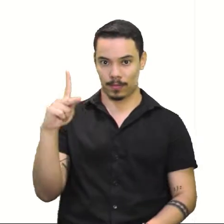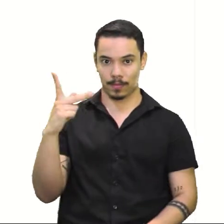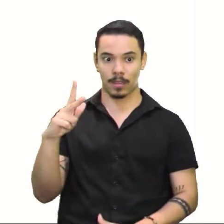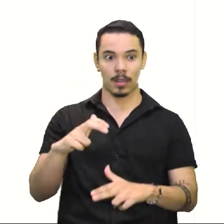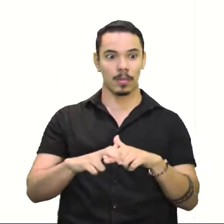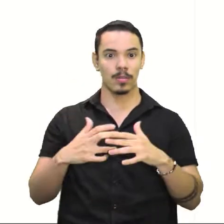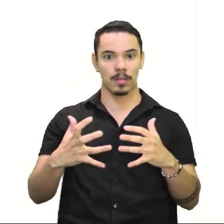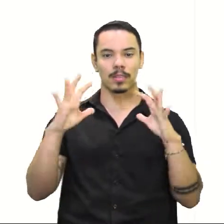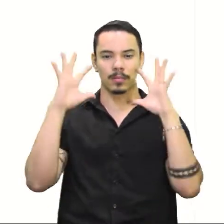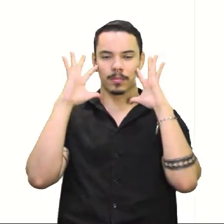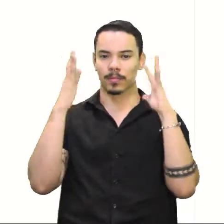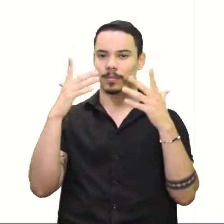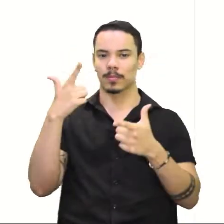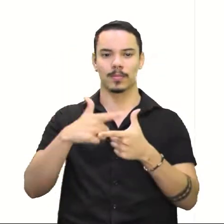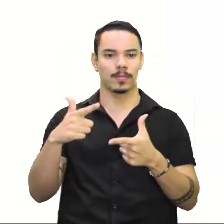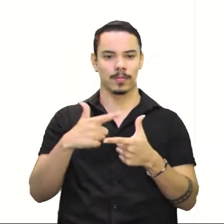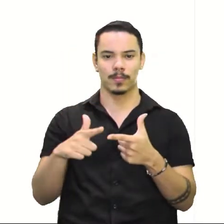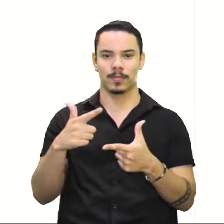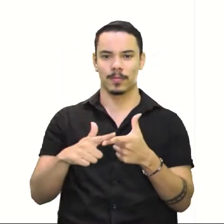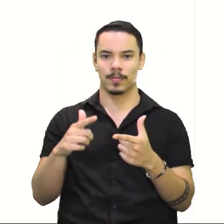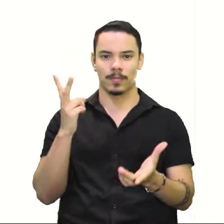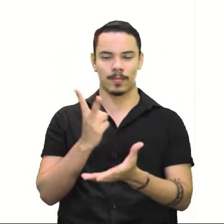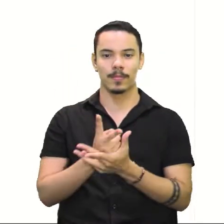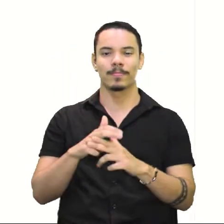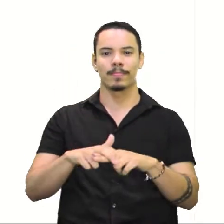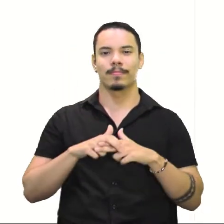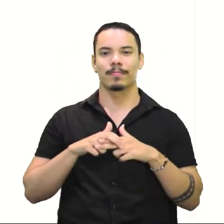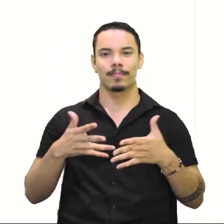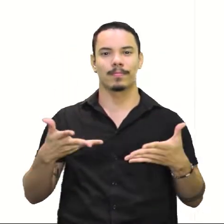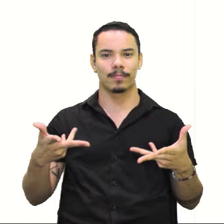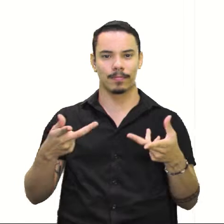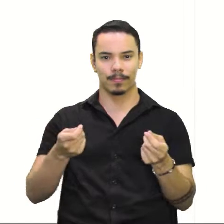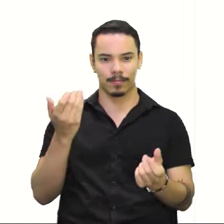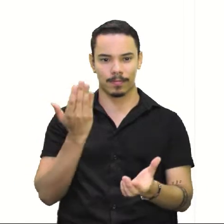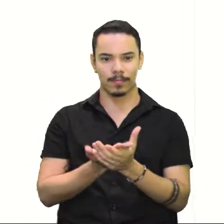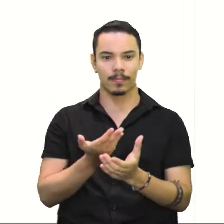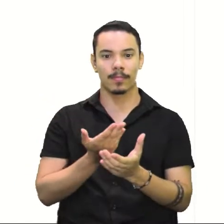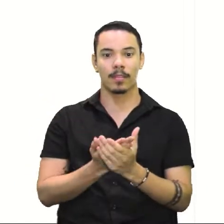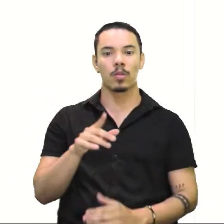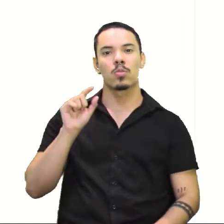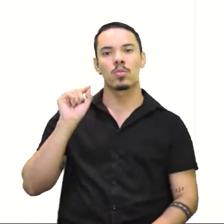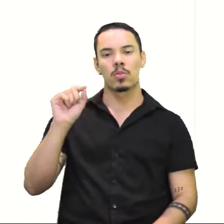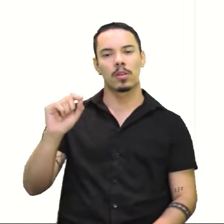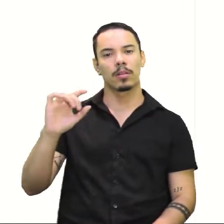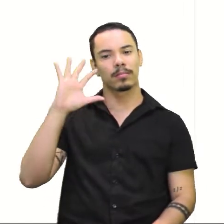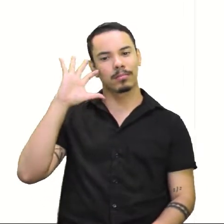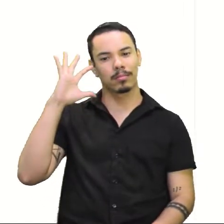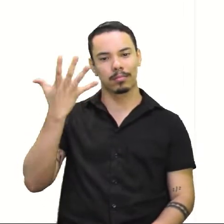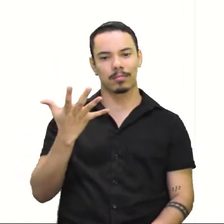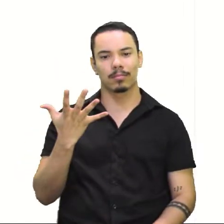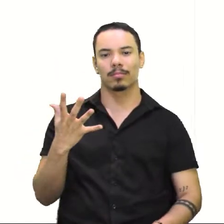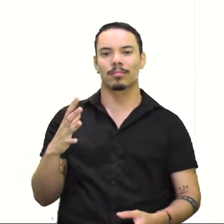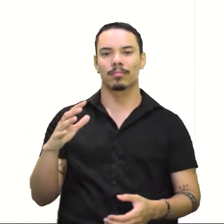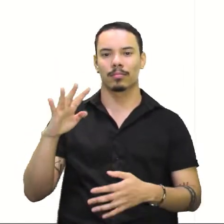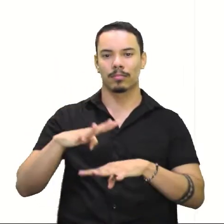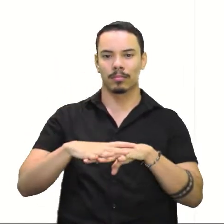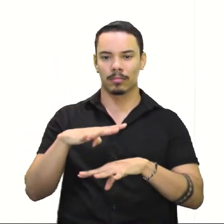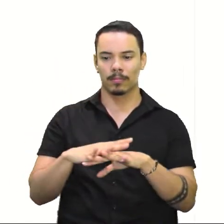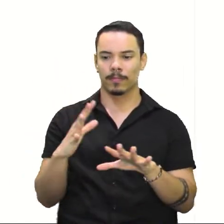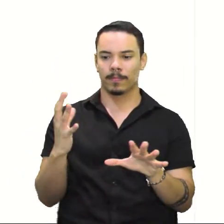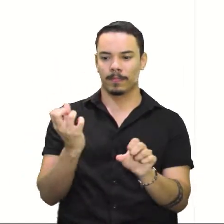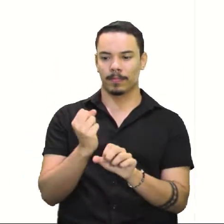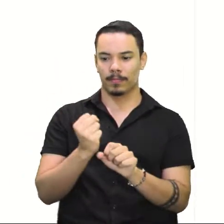como sempre, né? Como sempre. Então, habilidades da aula de hoje, vamos lá? Nós vamos realizar operações com polinômios, vamos chegar na hora de